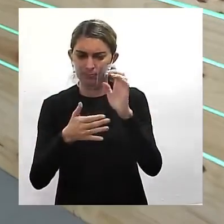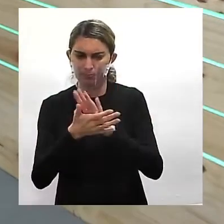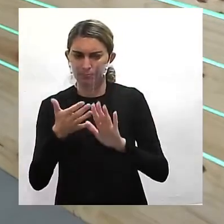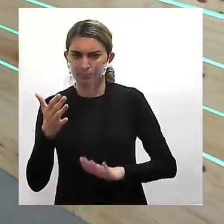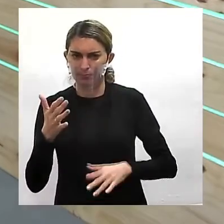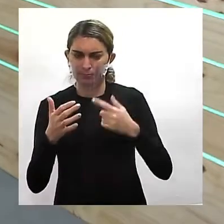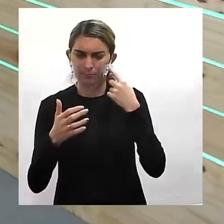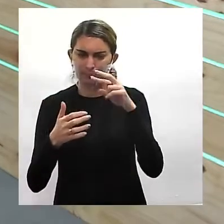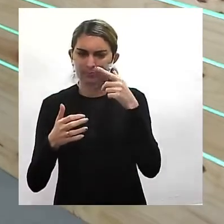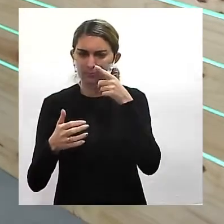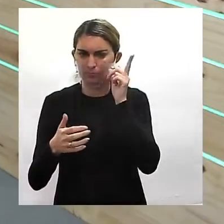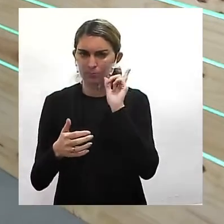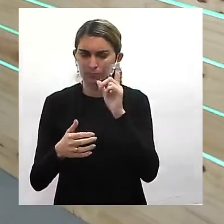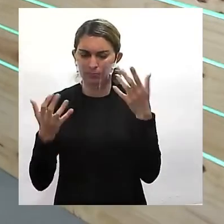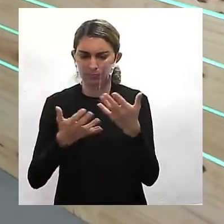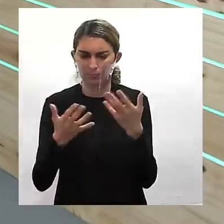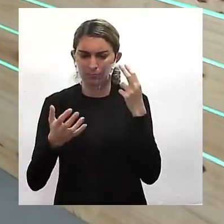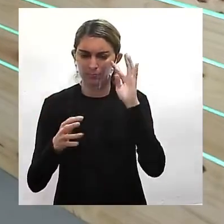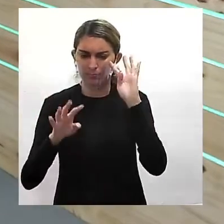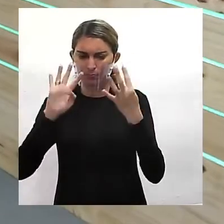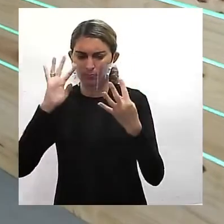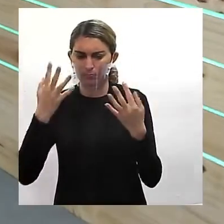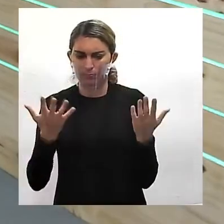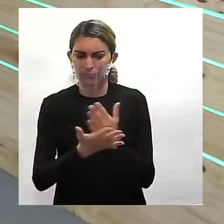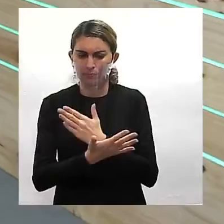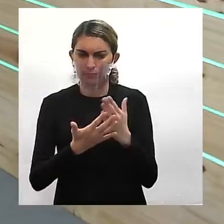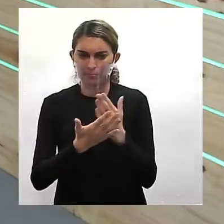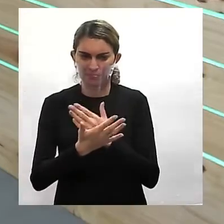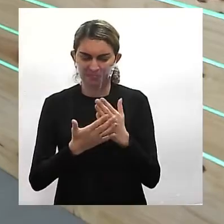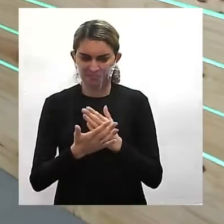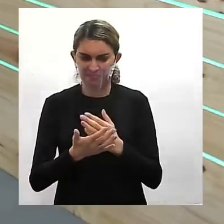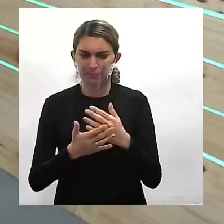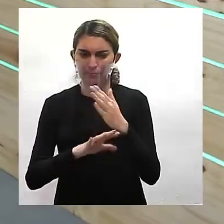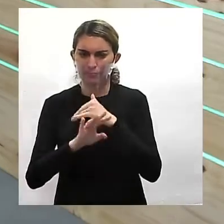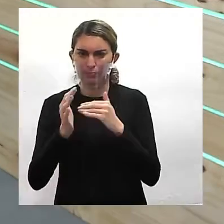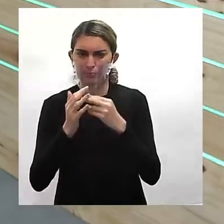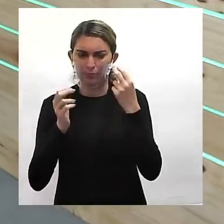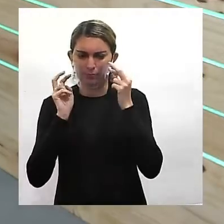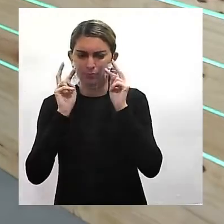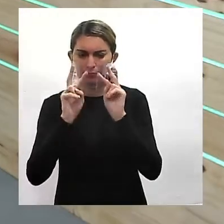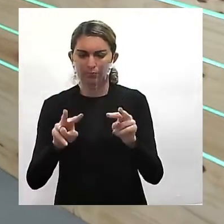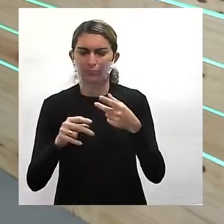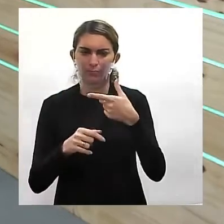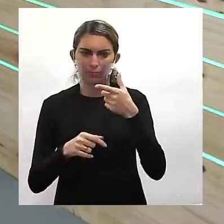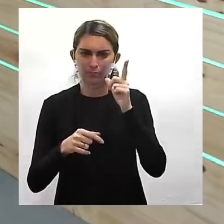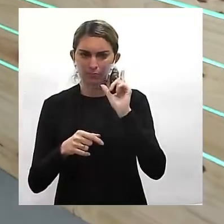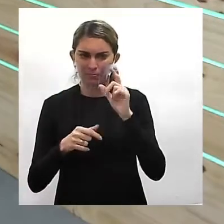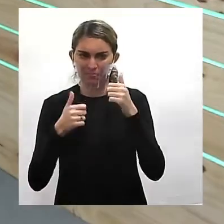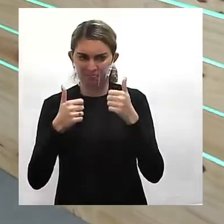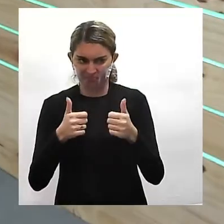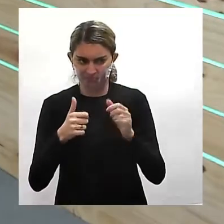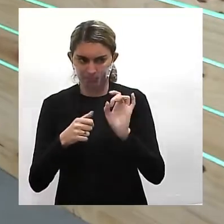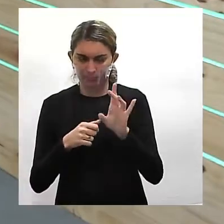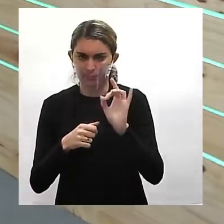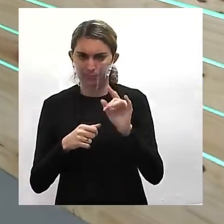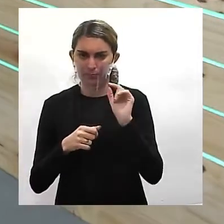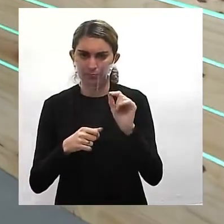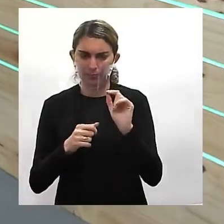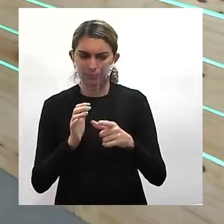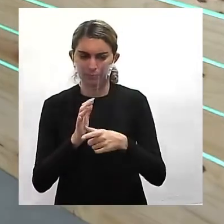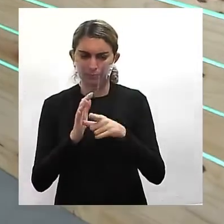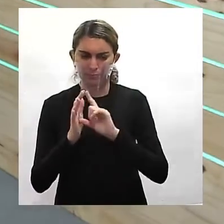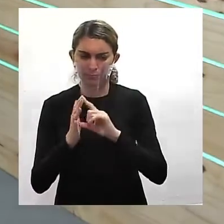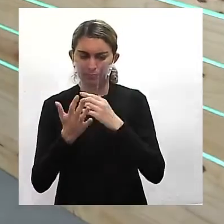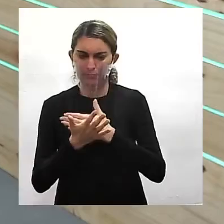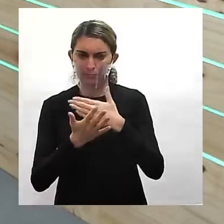vimos ontem. Hoje a gente vai ver, resolver alguns exercícios, né, de tudo que a gente viu ontem, tá certo? Só que, antes